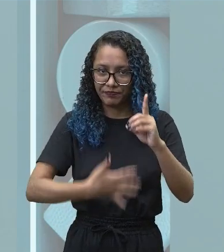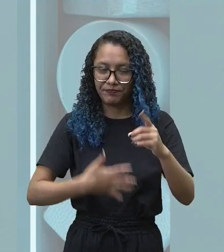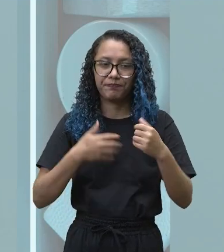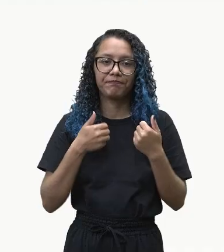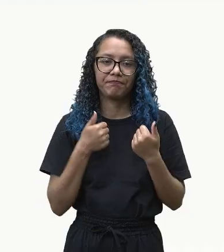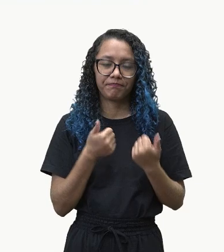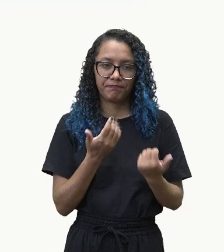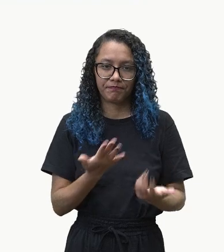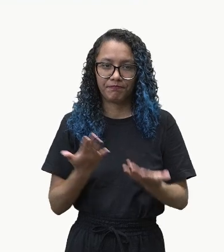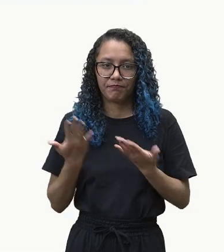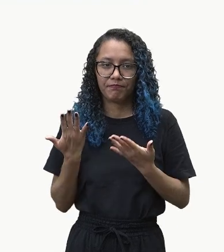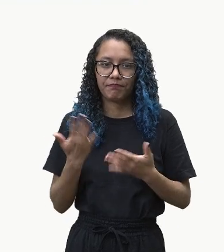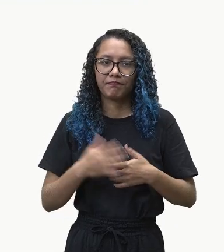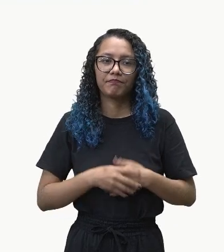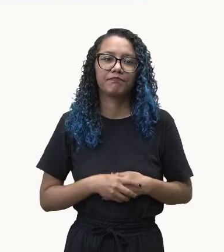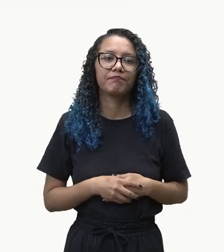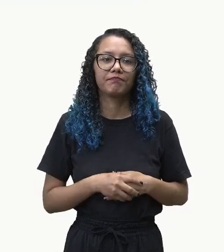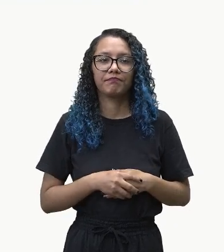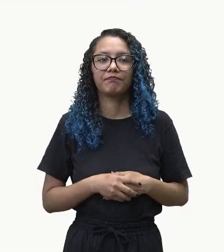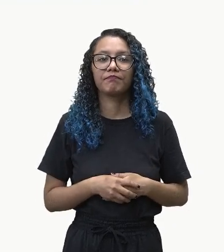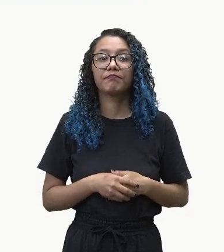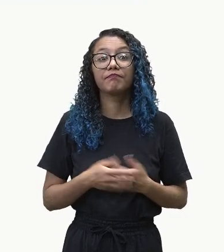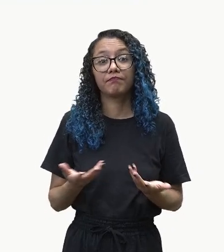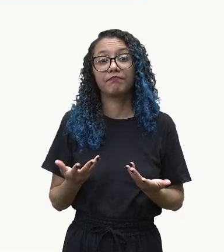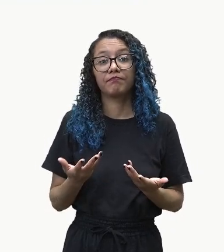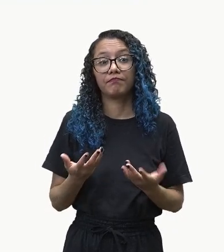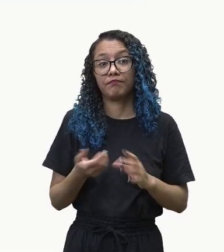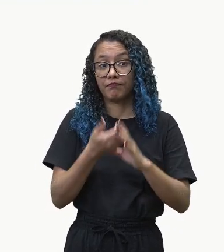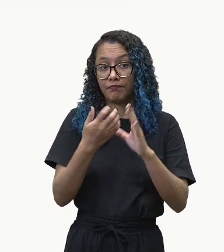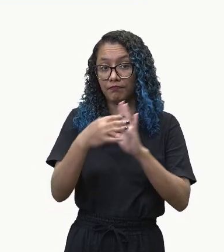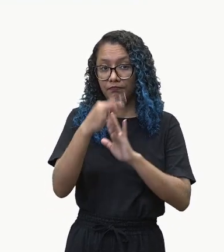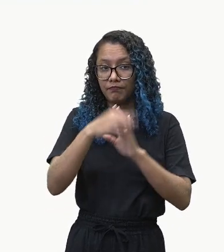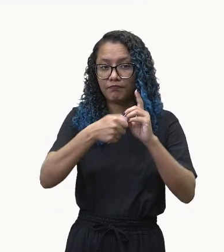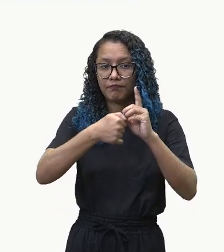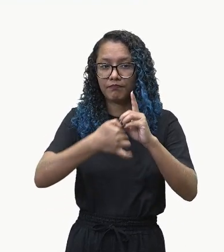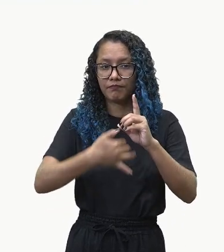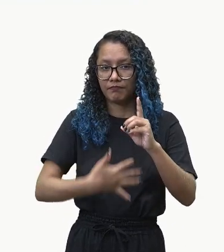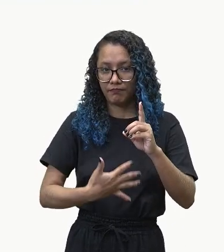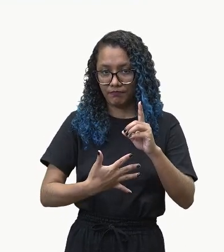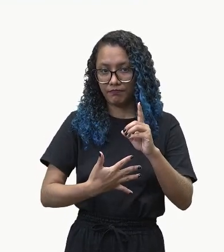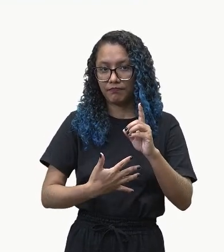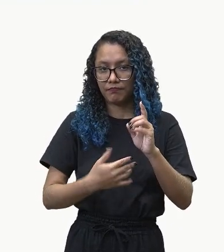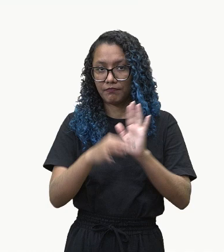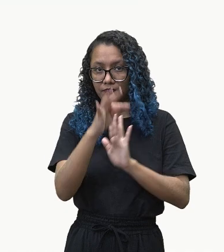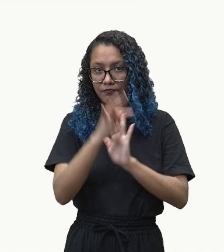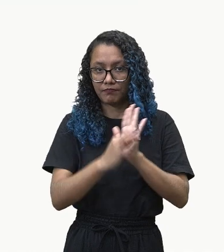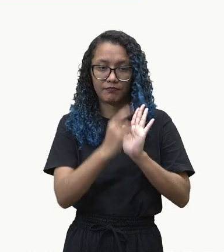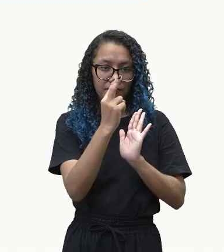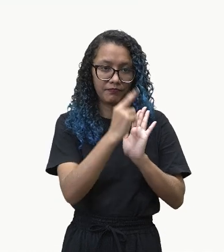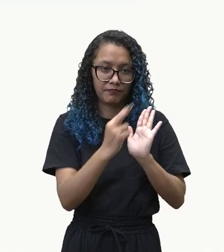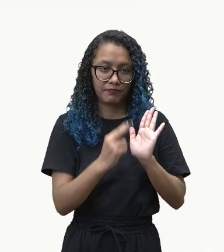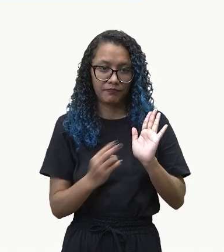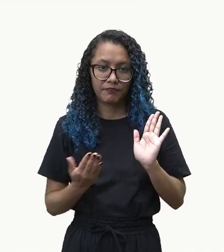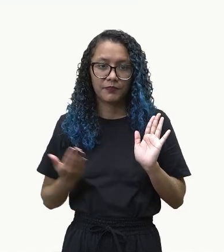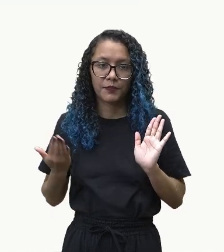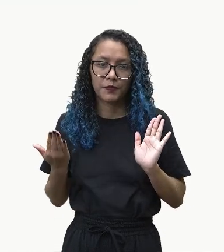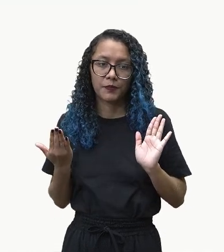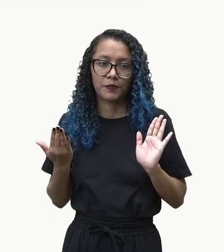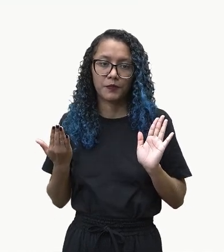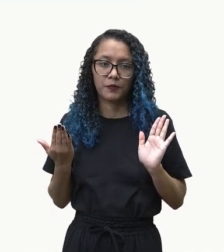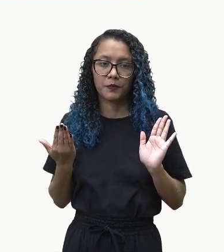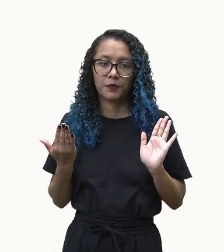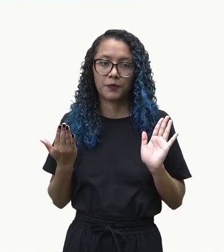Então, vamos lá. Los textos descriptivos se caracterizam por apresentar coerência